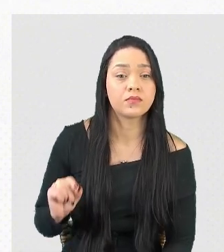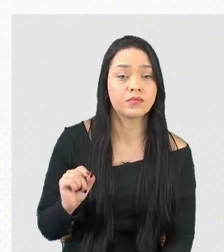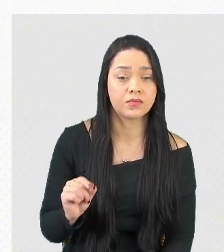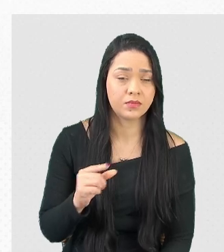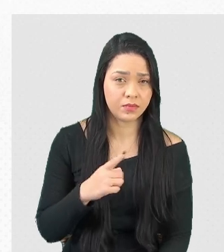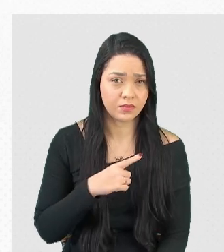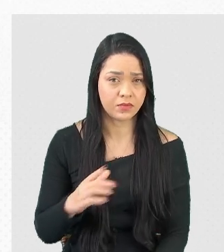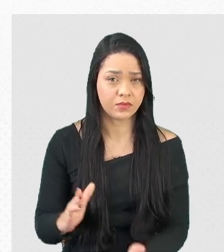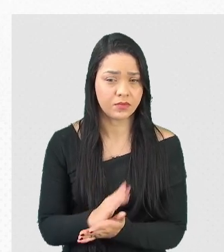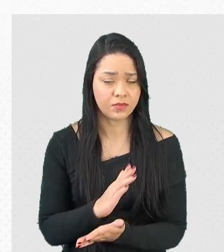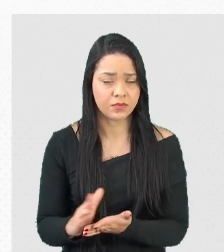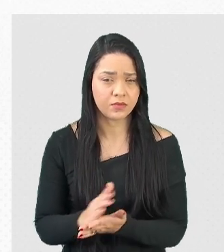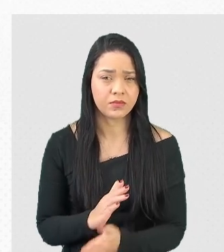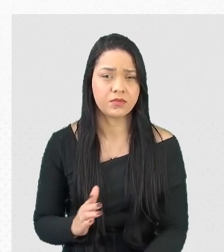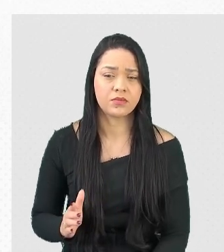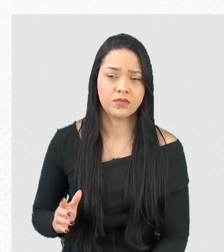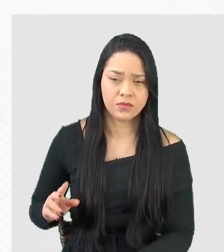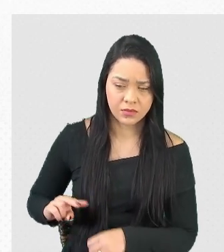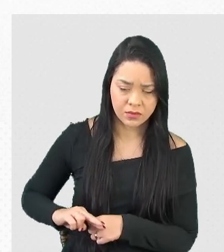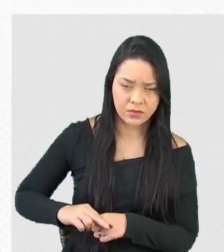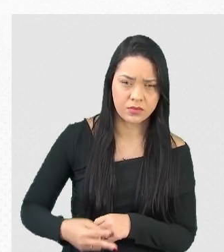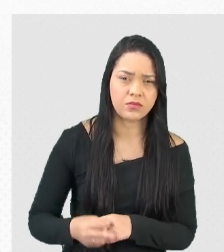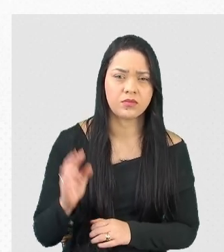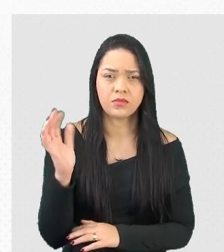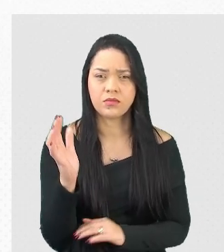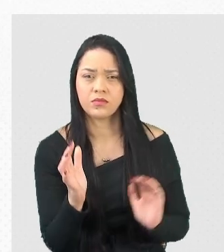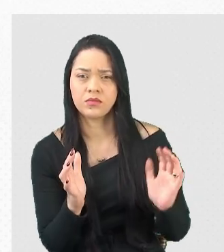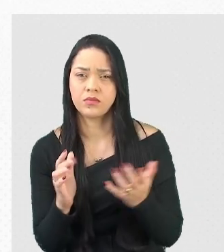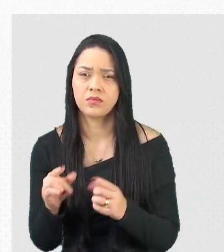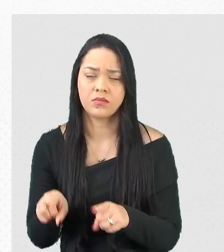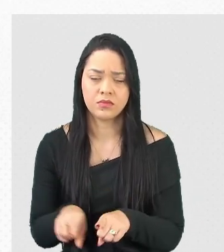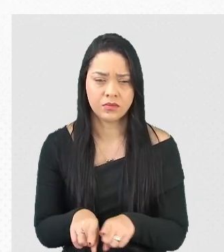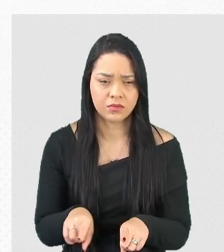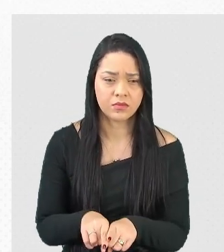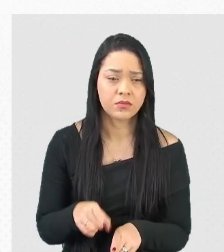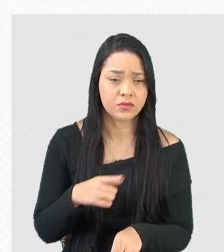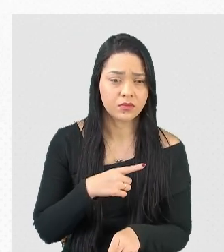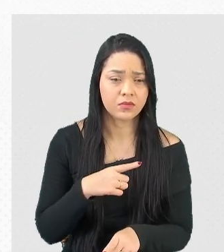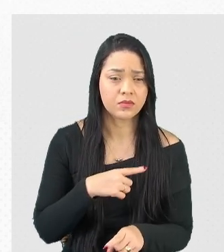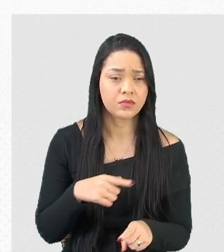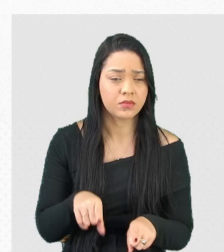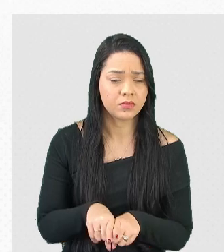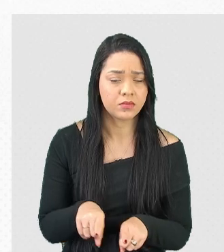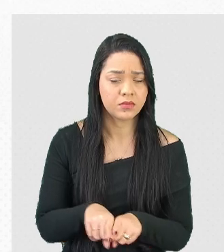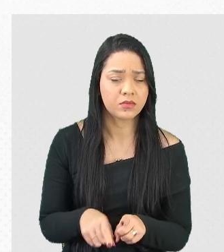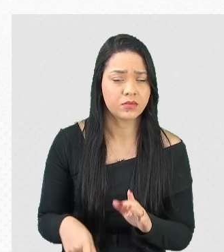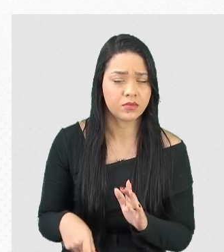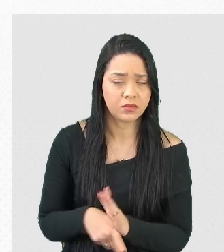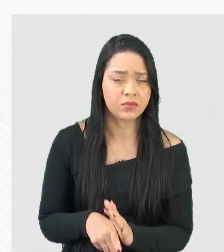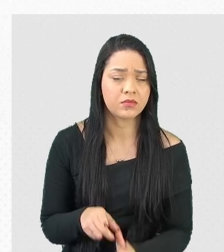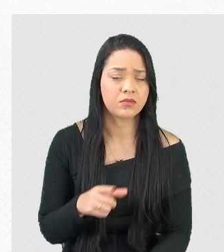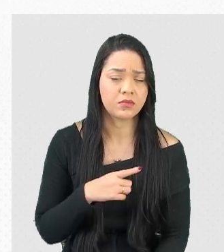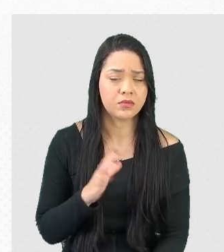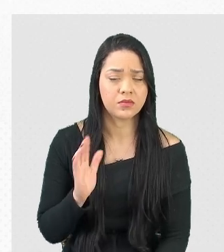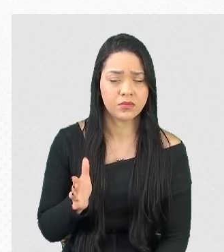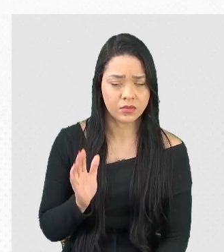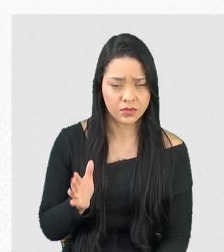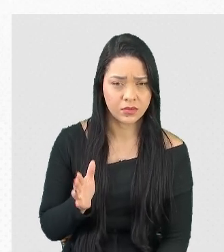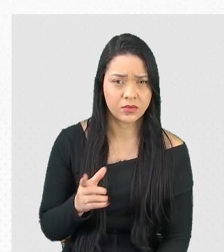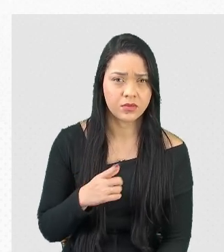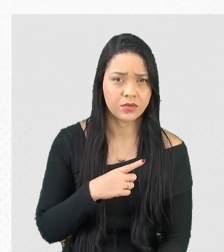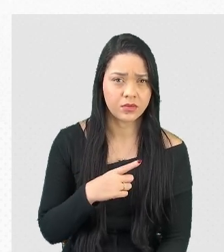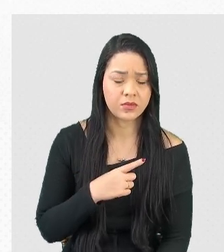extração, como também dos próprios poluentes no ar, a partir da queima desse carvão, na queima dessa madeira. Olha só como a